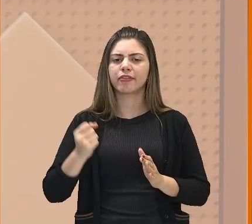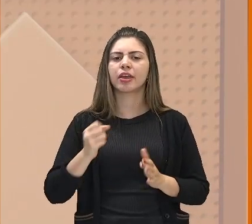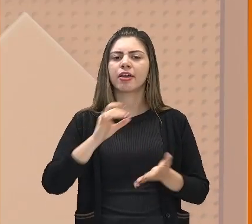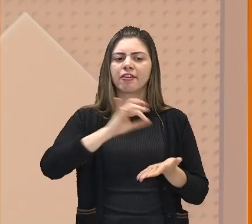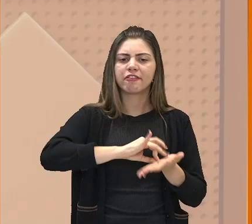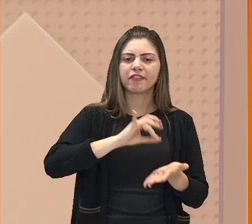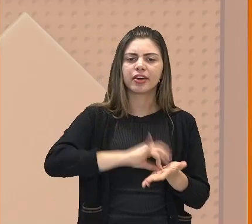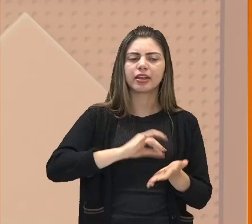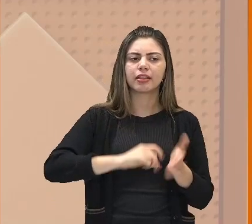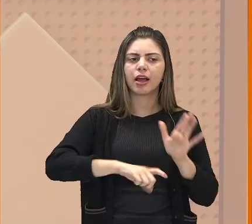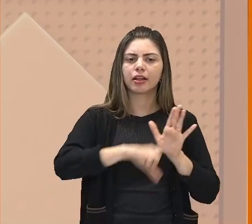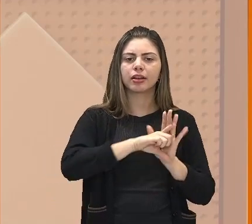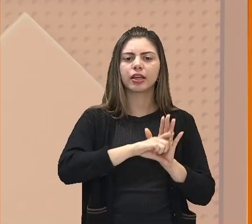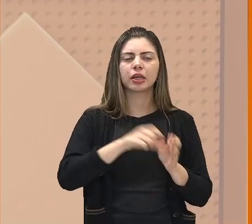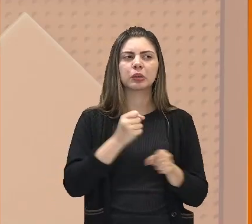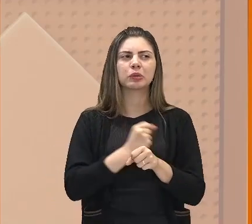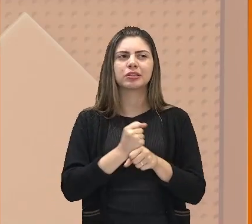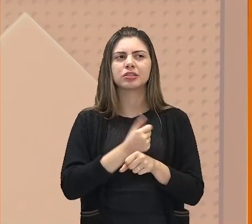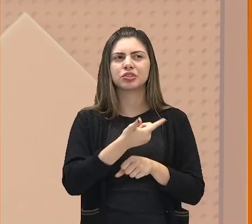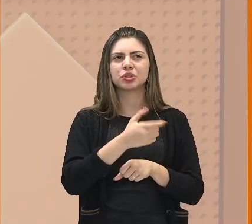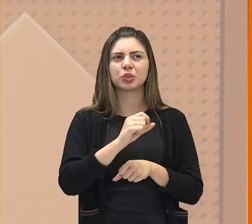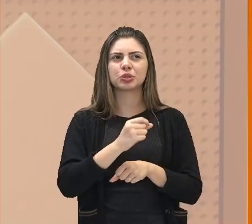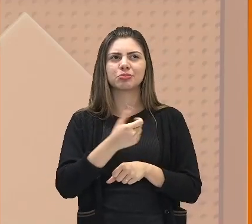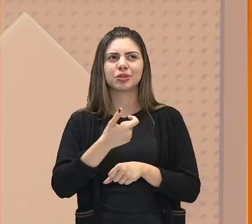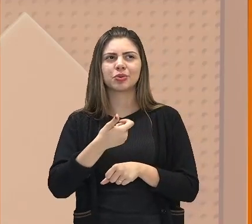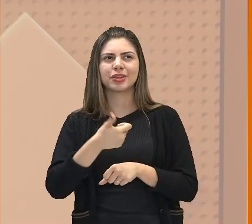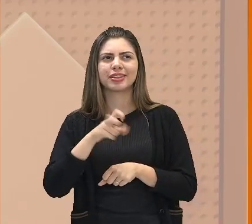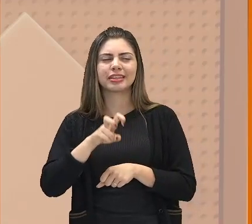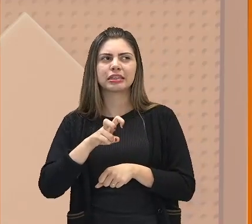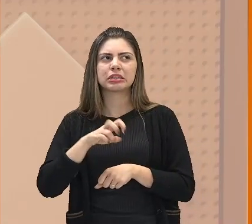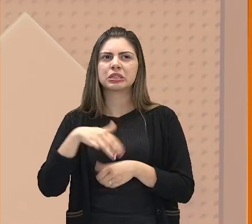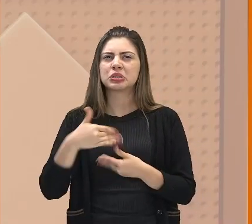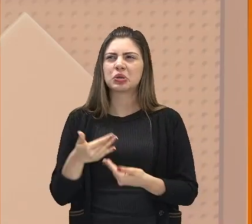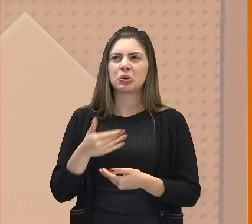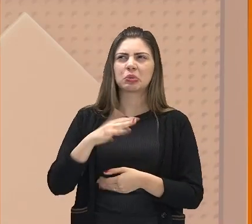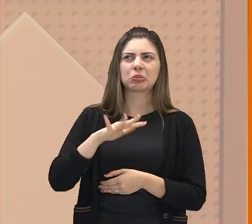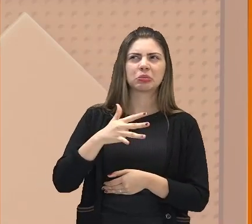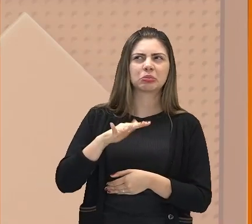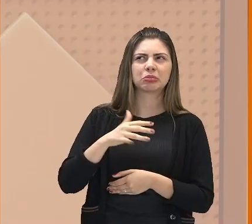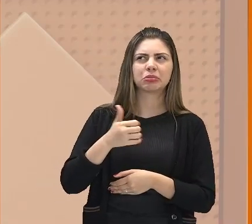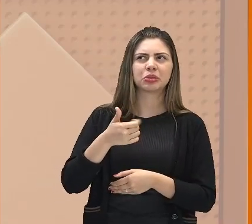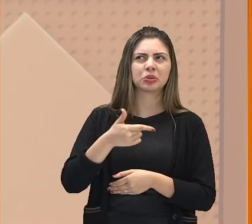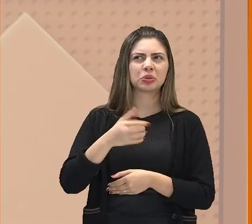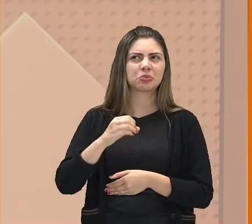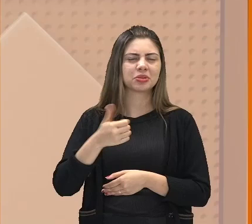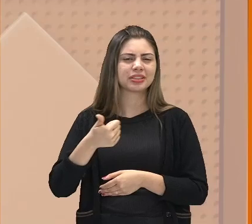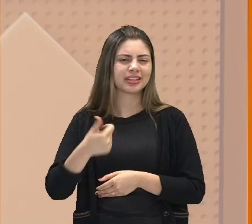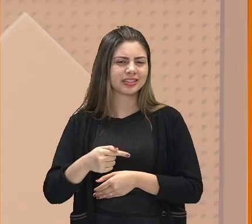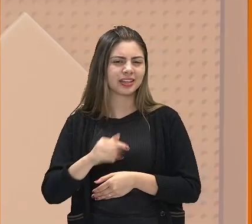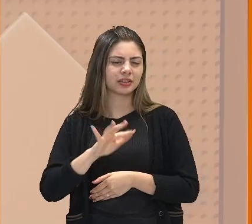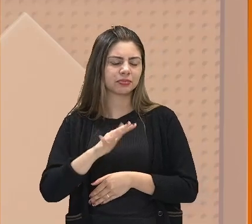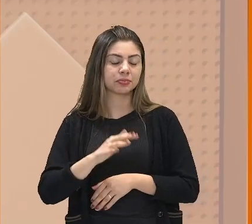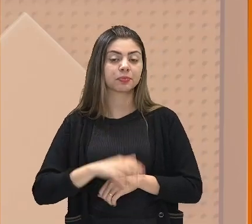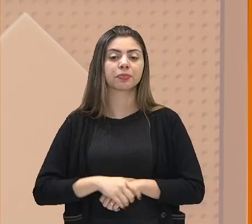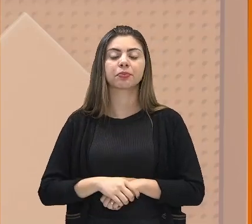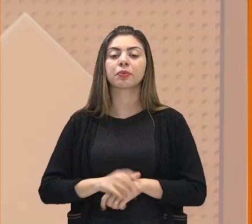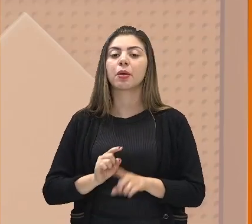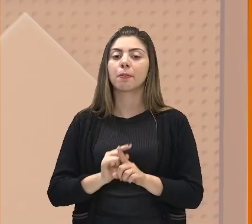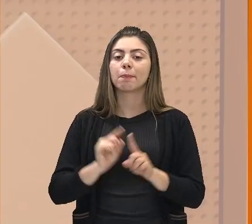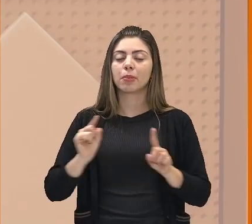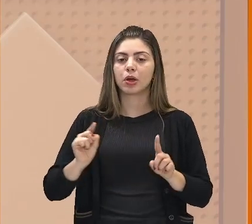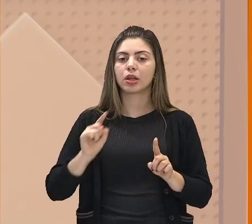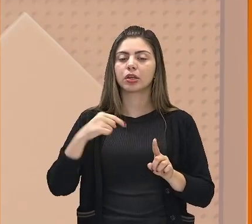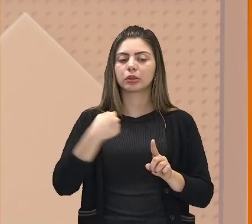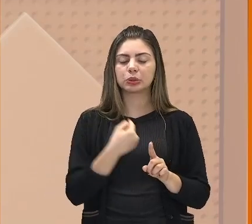2015, se não me falha a memória, ou 2015 ou 2017, eu não lembro bem a data específica, mas ele foi reconhecido como um quilombo